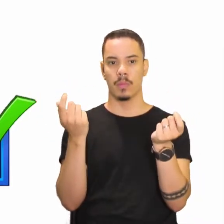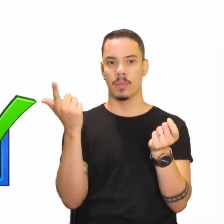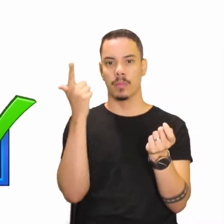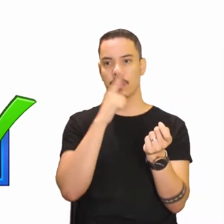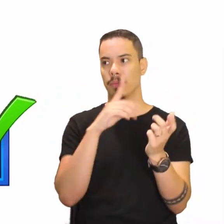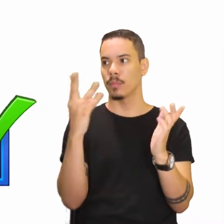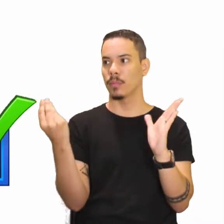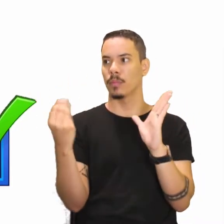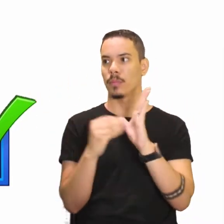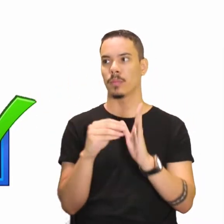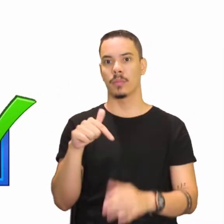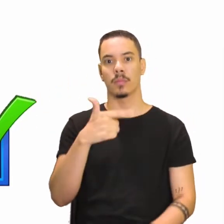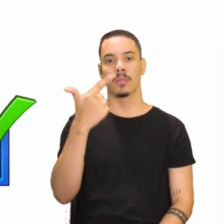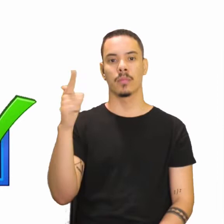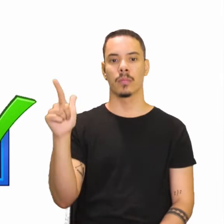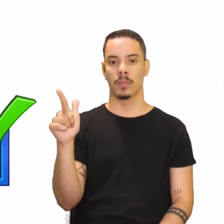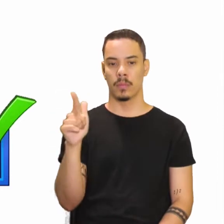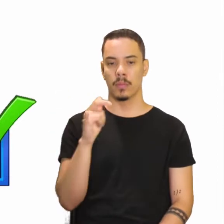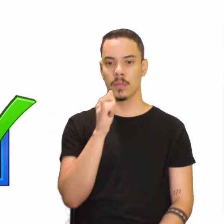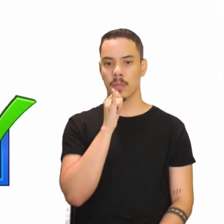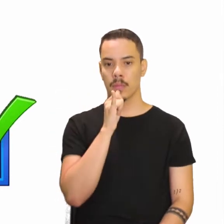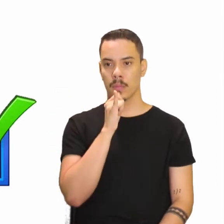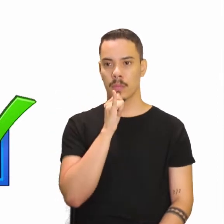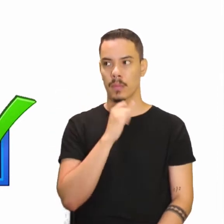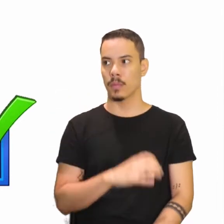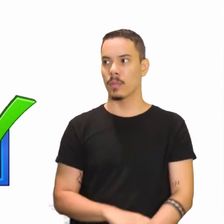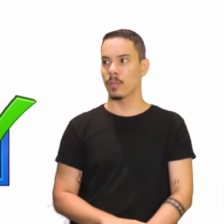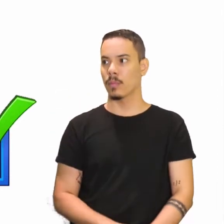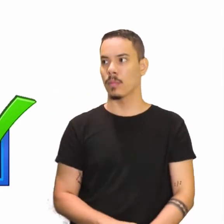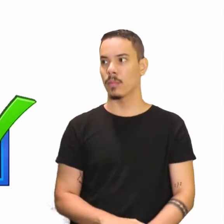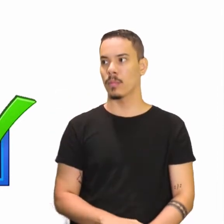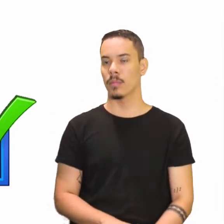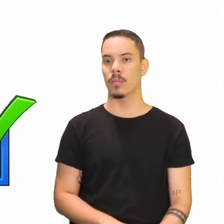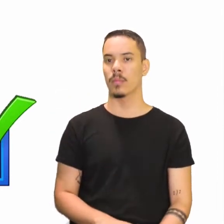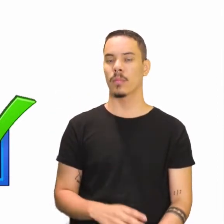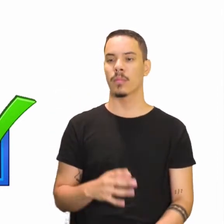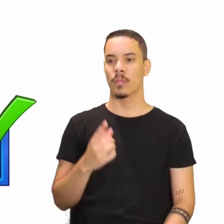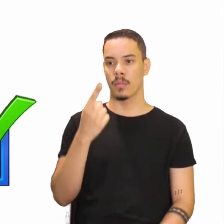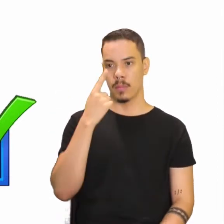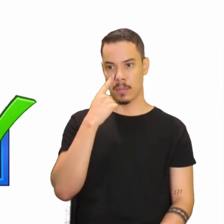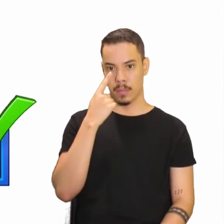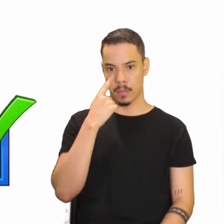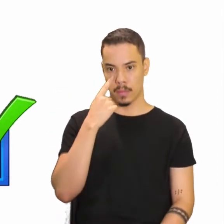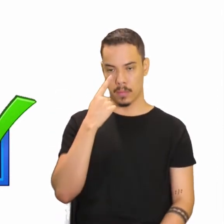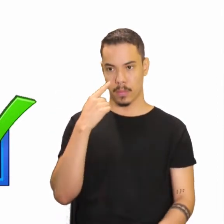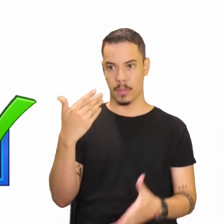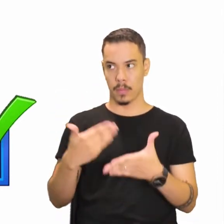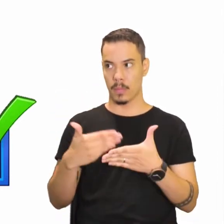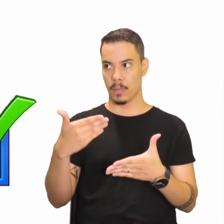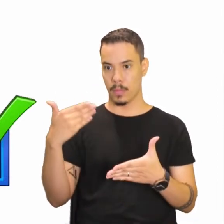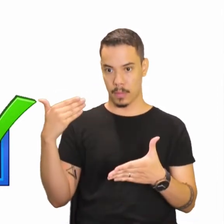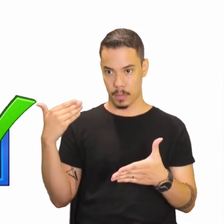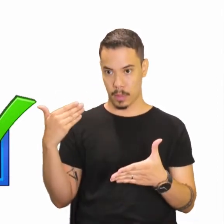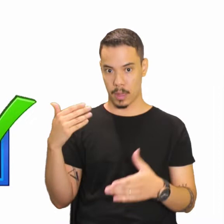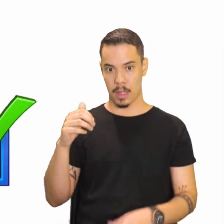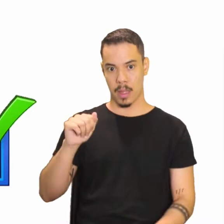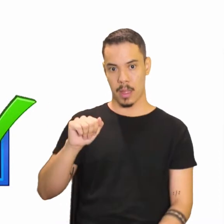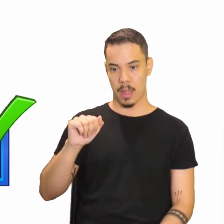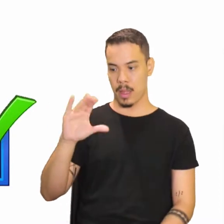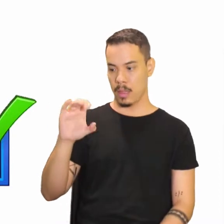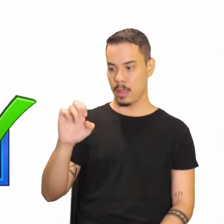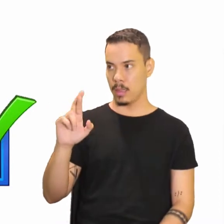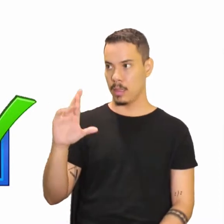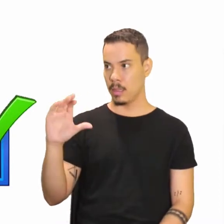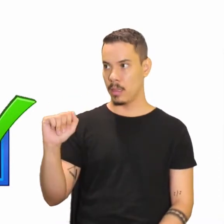encaixar aquela outra expressão, né? Olha só para mim. Lá na outra, a cerca de junto era o